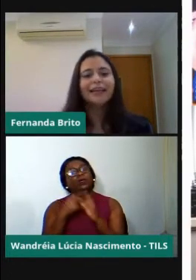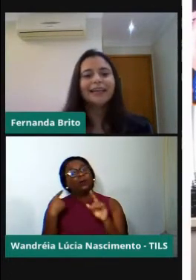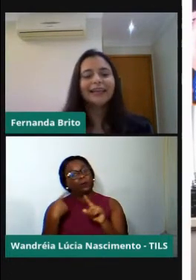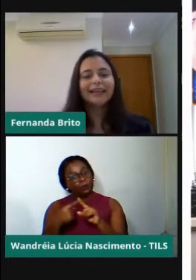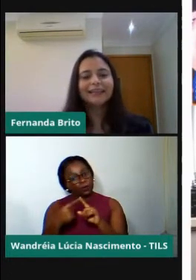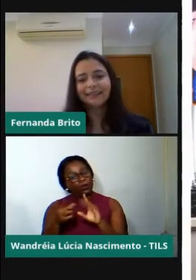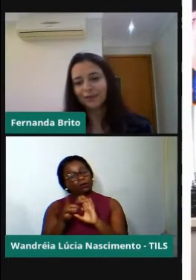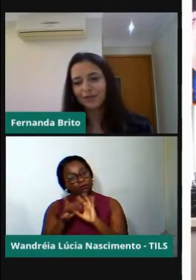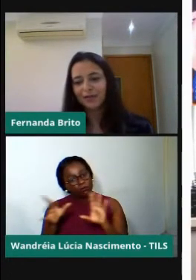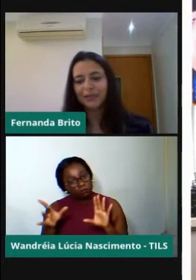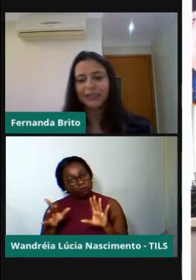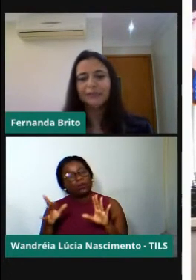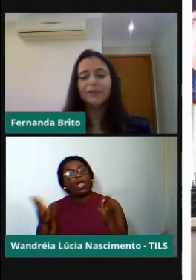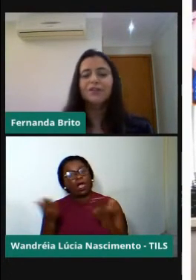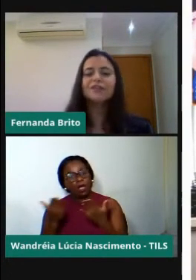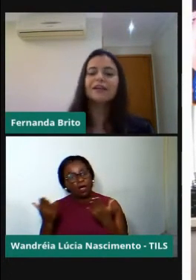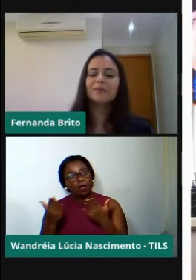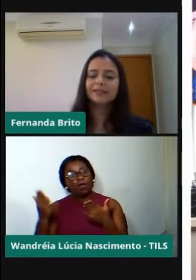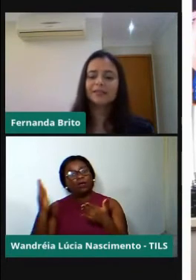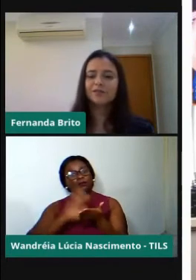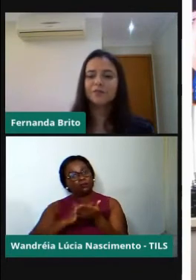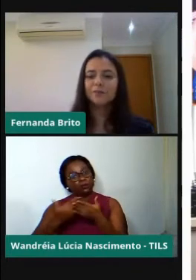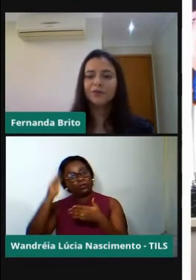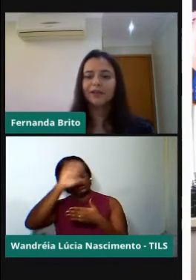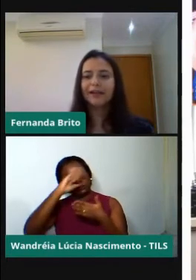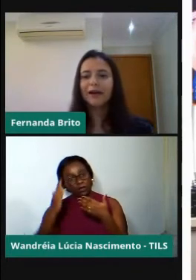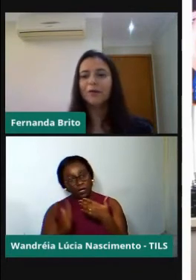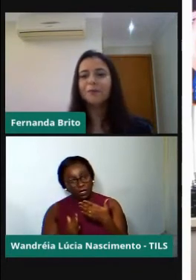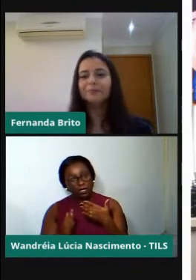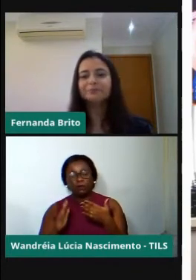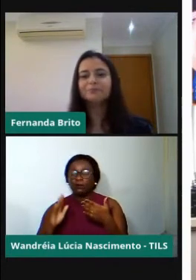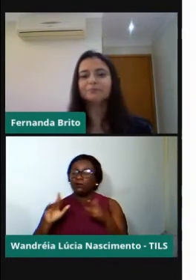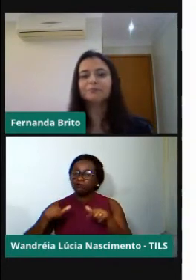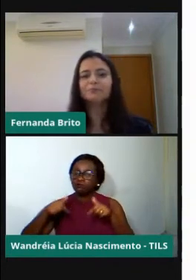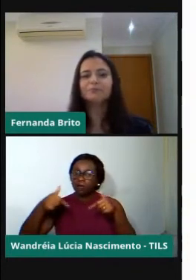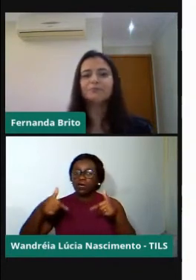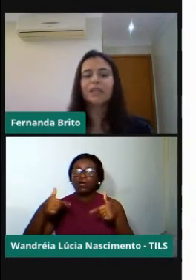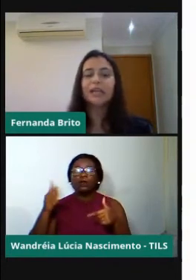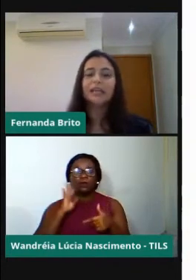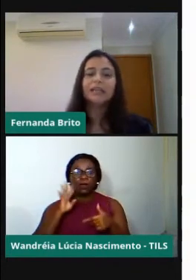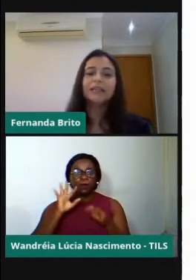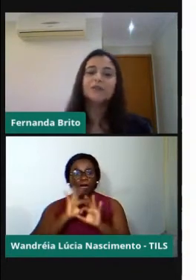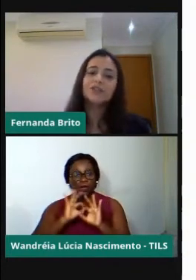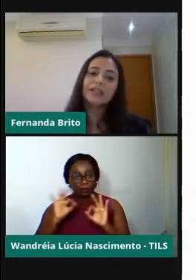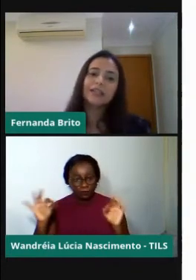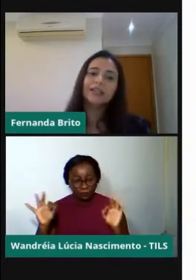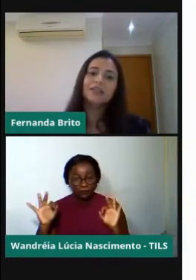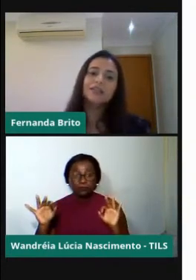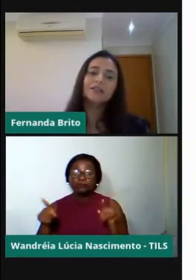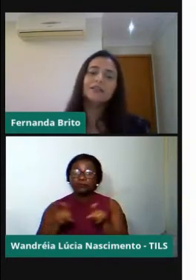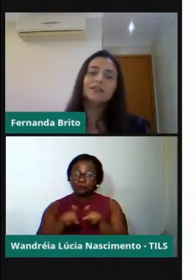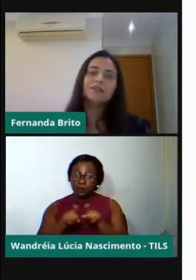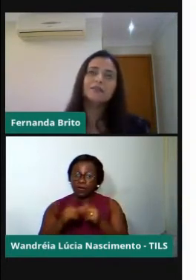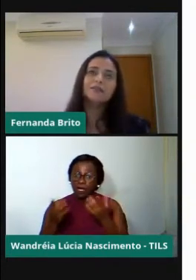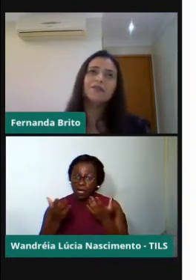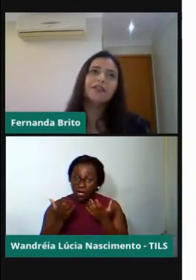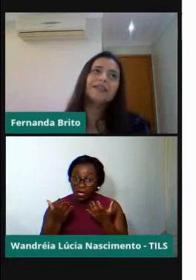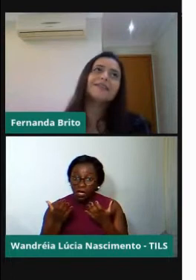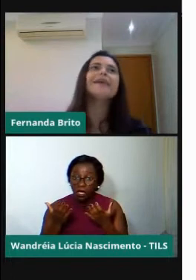disponibilidade da tradução em Libras, né, uma iniciativa muito legal. E eu gostaria